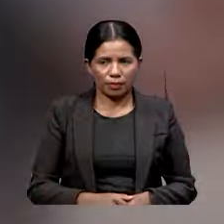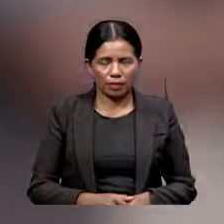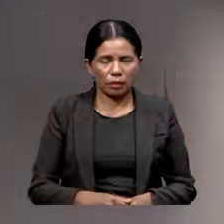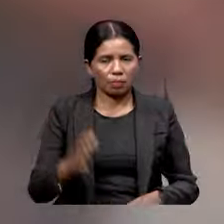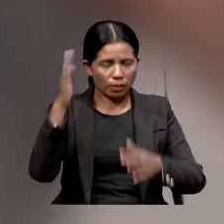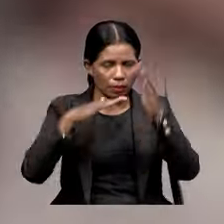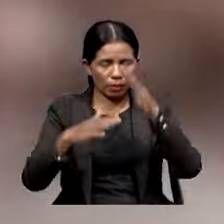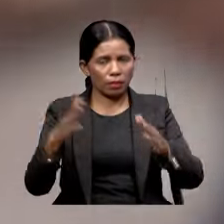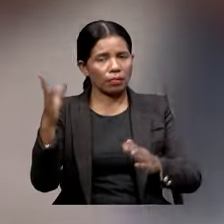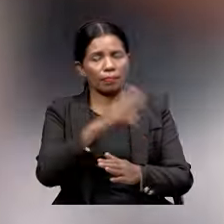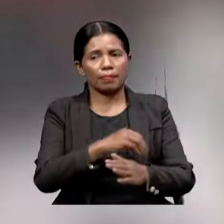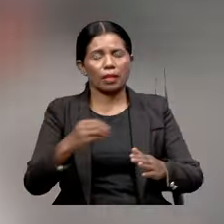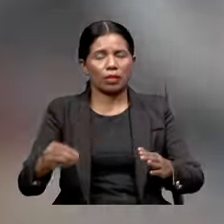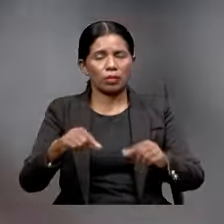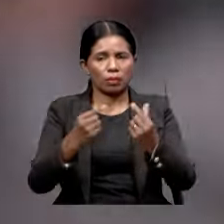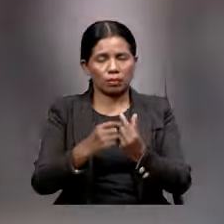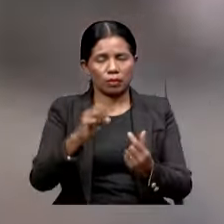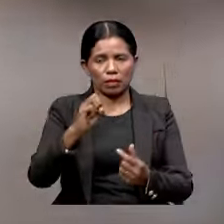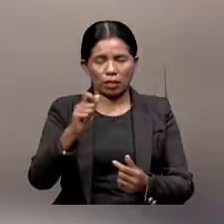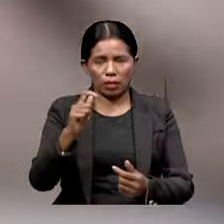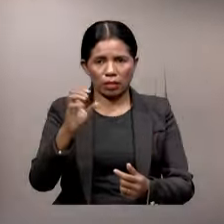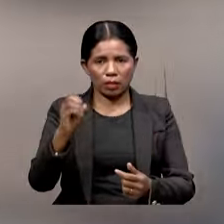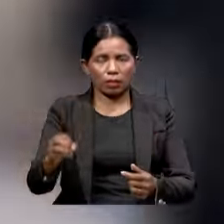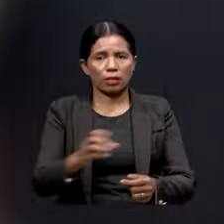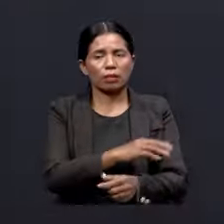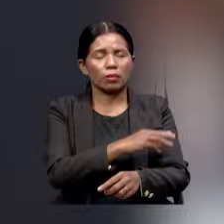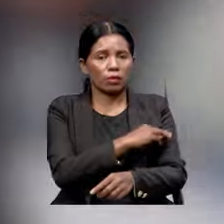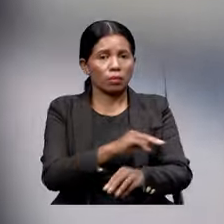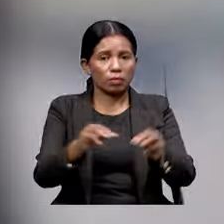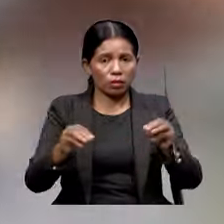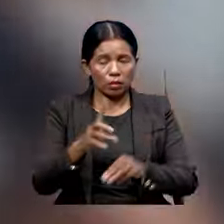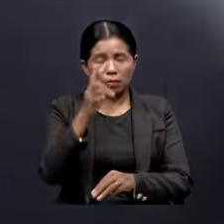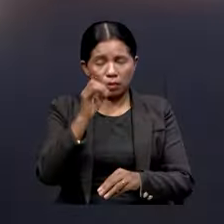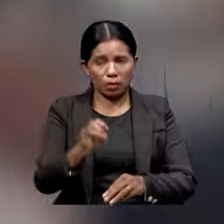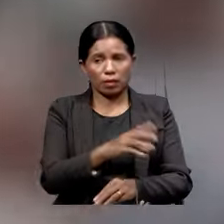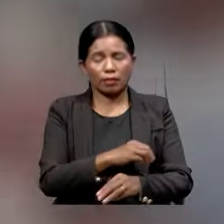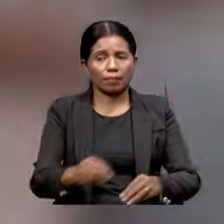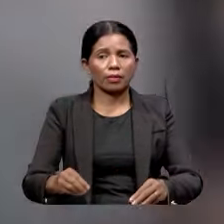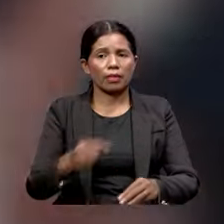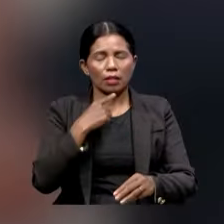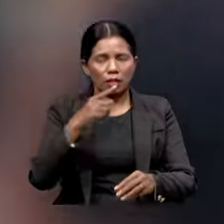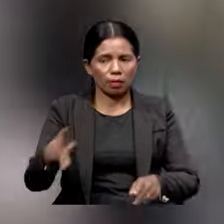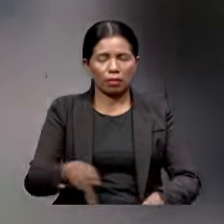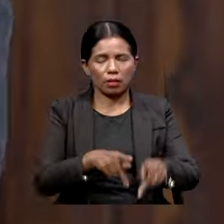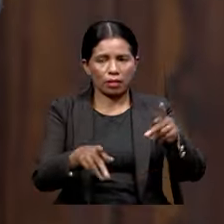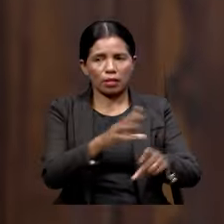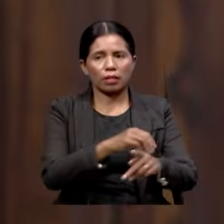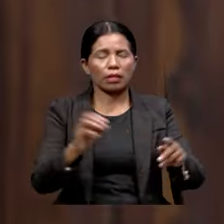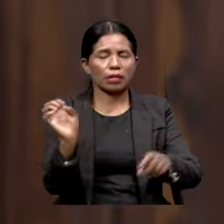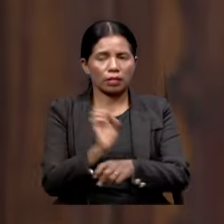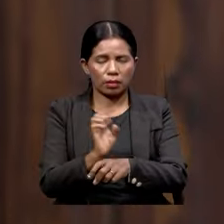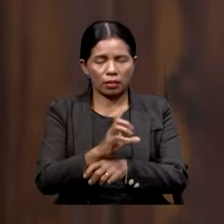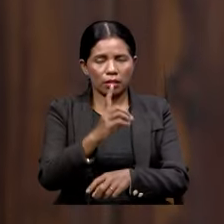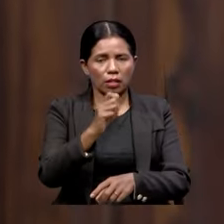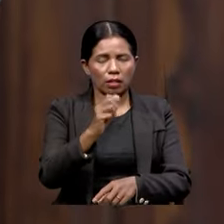Desentendimento entre negociantes e equipa se atou no guarda município de Lifon Lalesne, amosu pro no contra e público, nune economista Dolmando